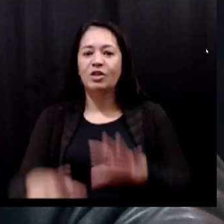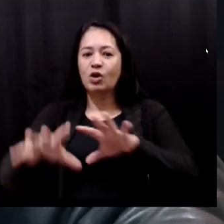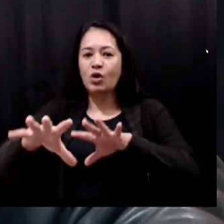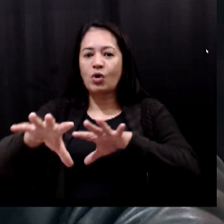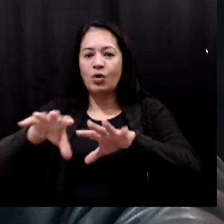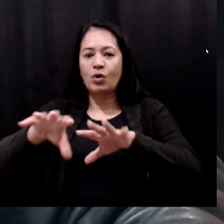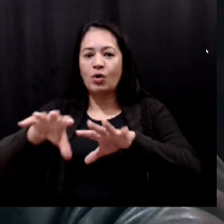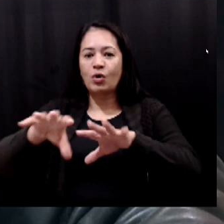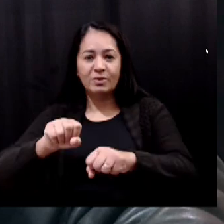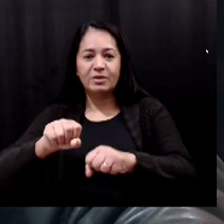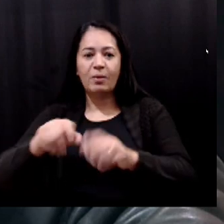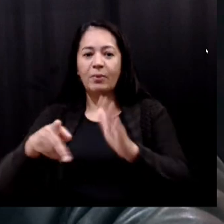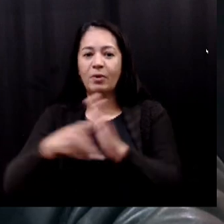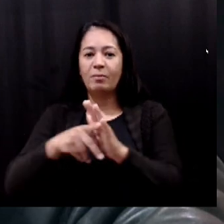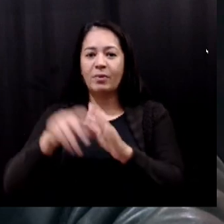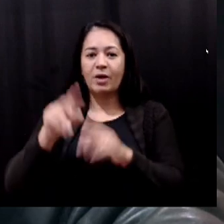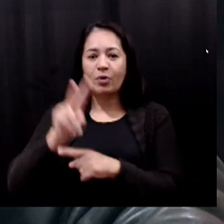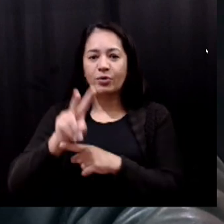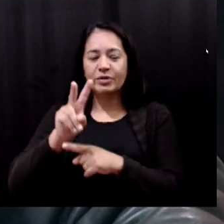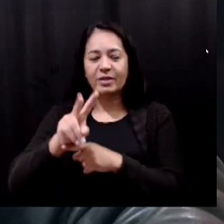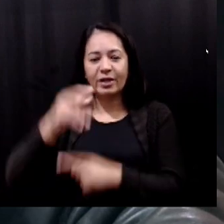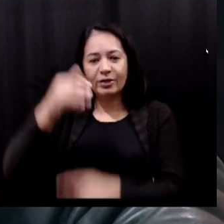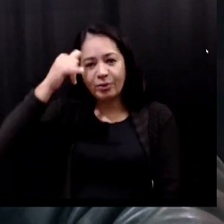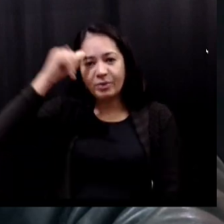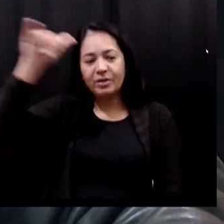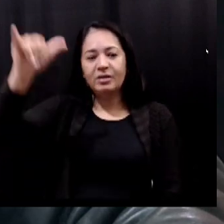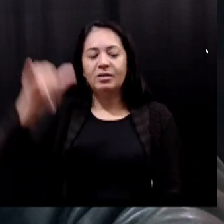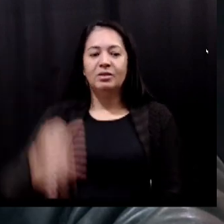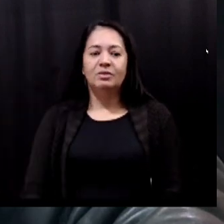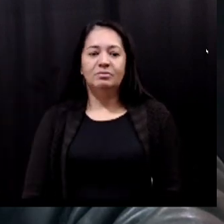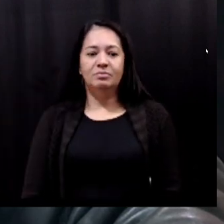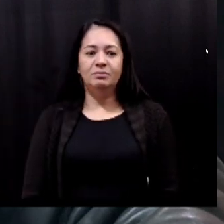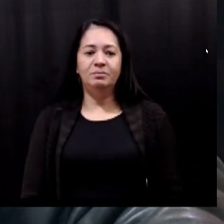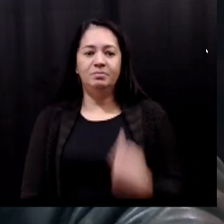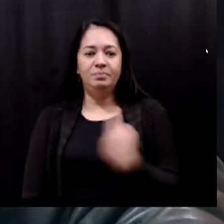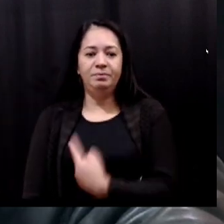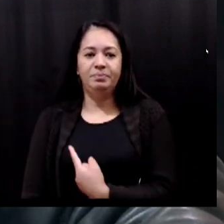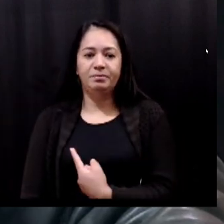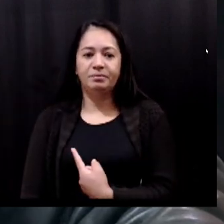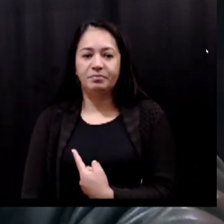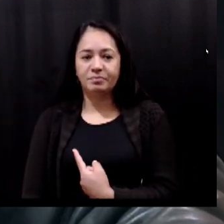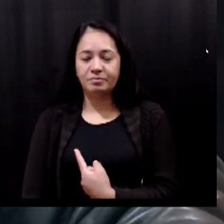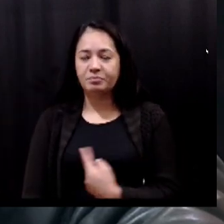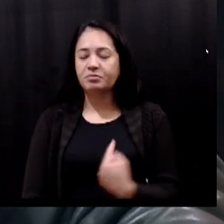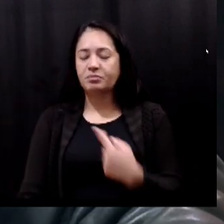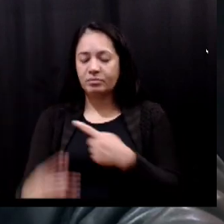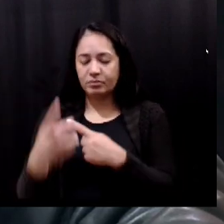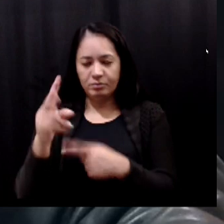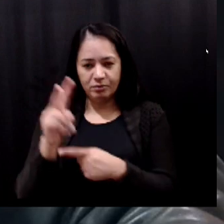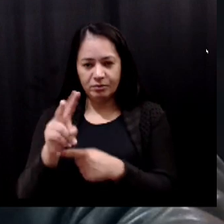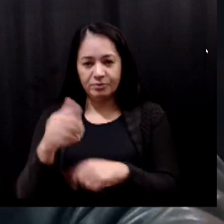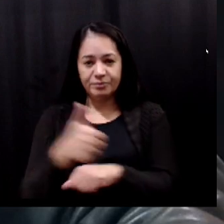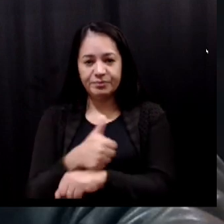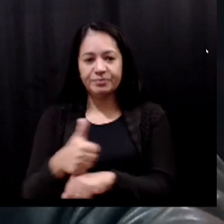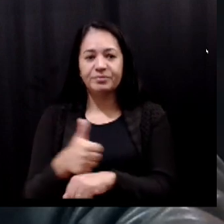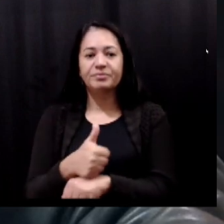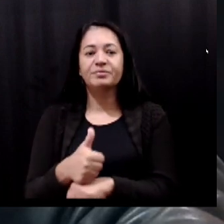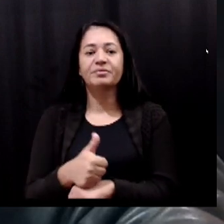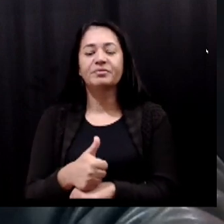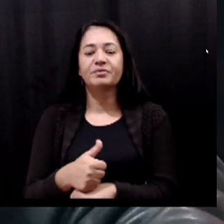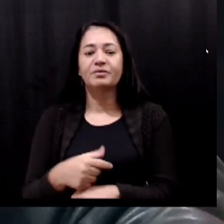acho que a prevenção é algo que a gente, como cuidador, né, profissional, Sim. a gente tem